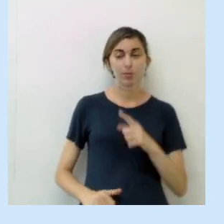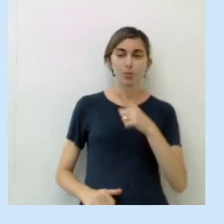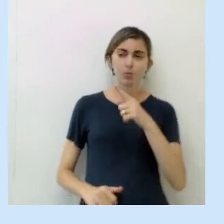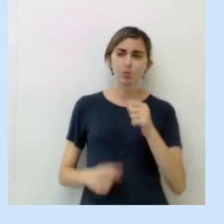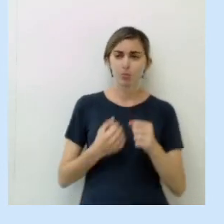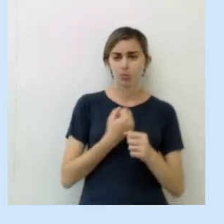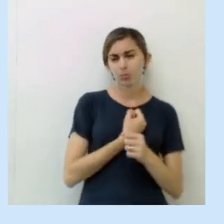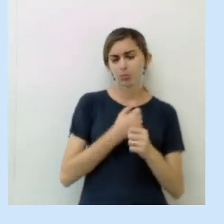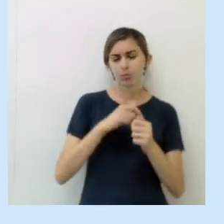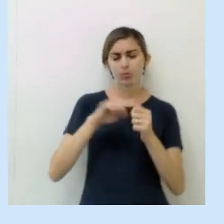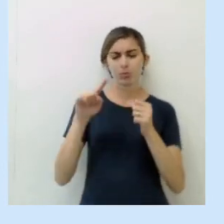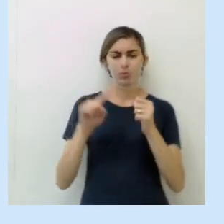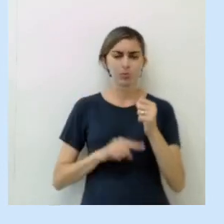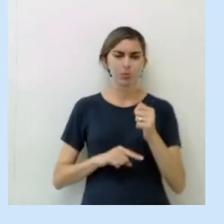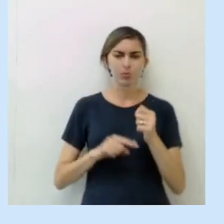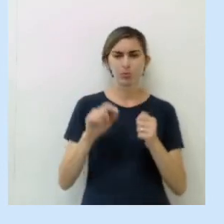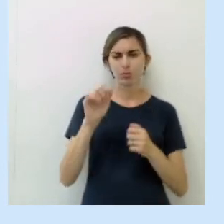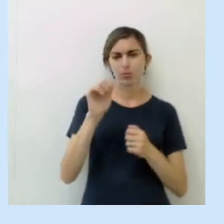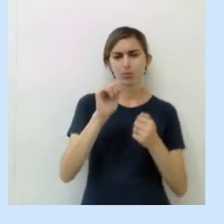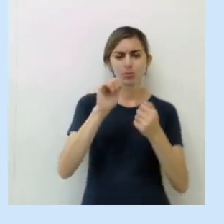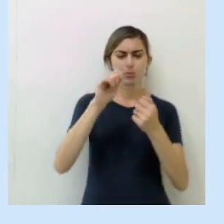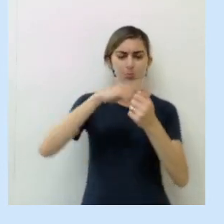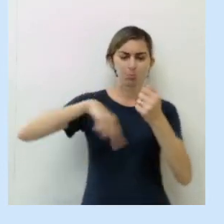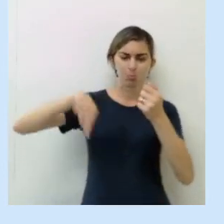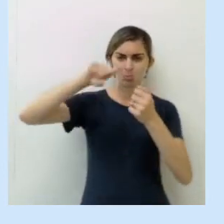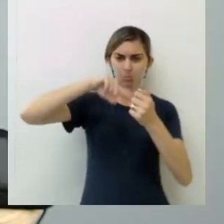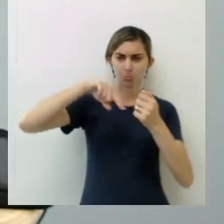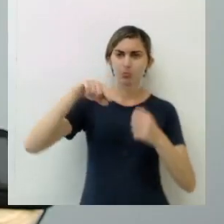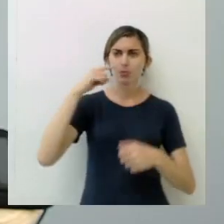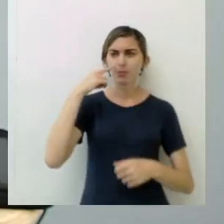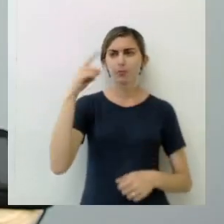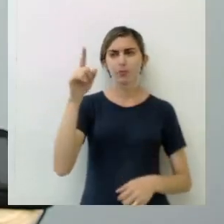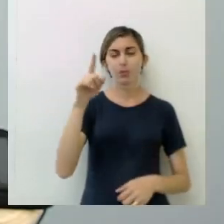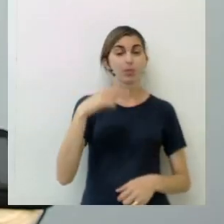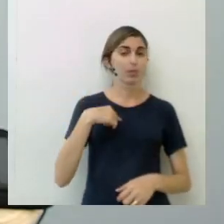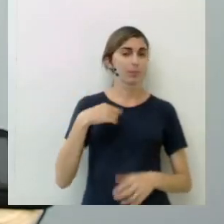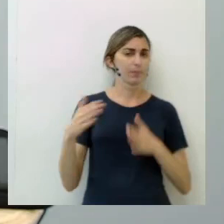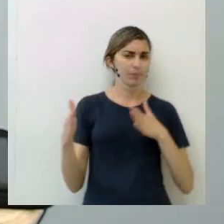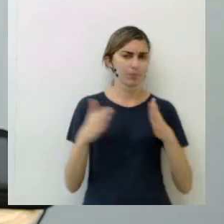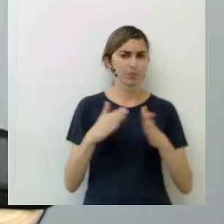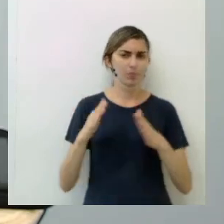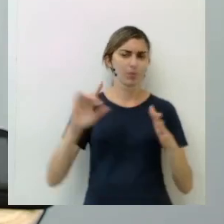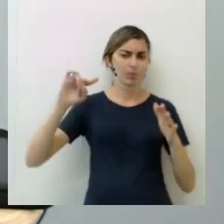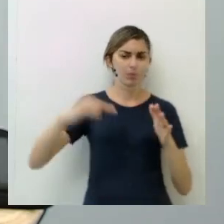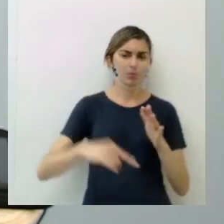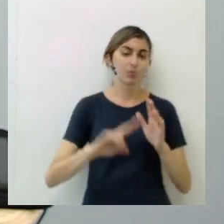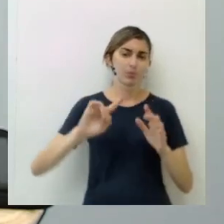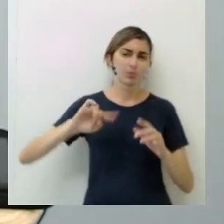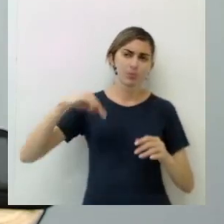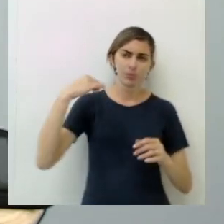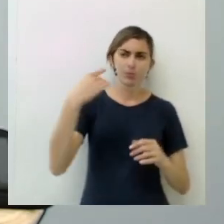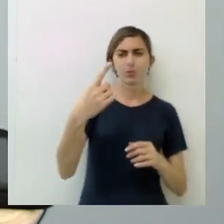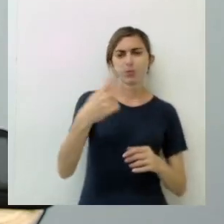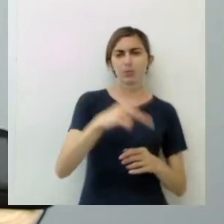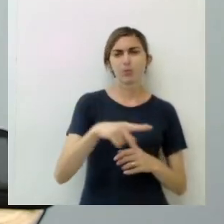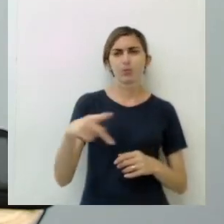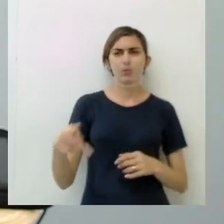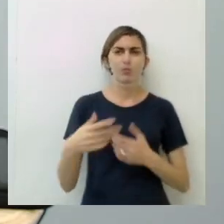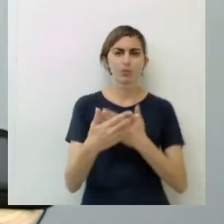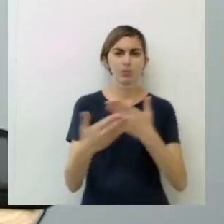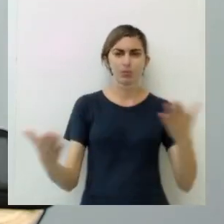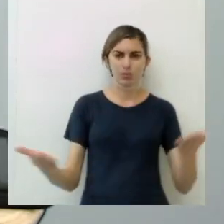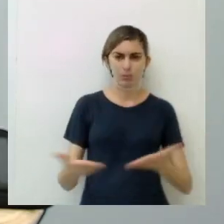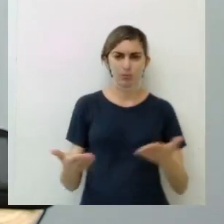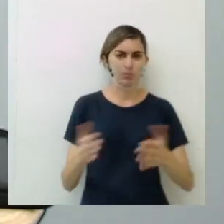o número atômico, o Z, para cada situação. Mas isso aí é um momento para você aprofundar depois com o seu professor.